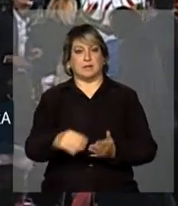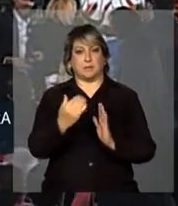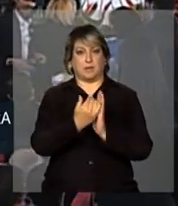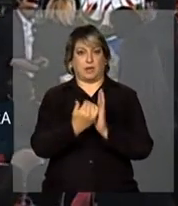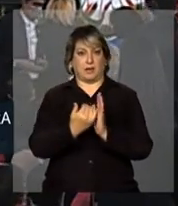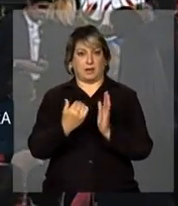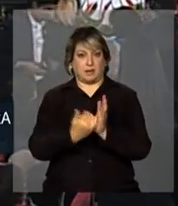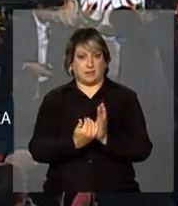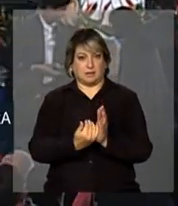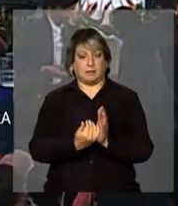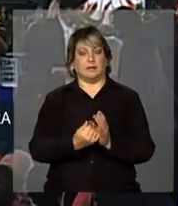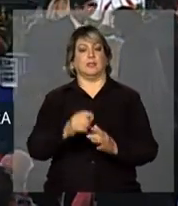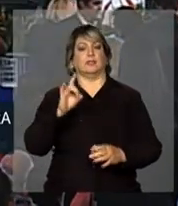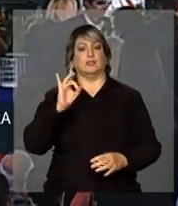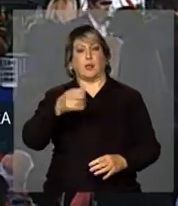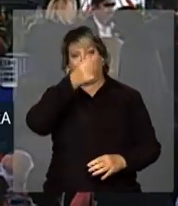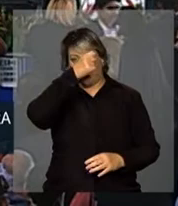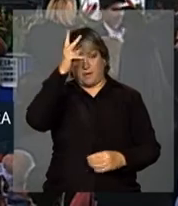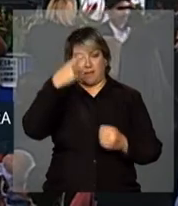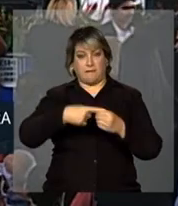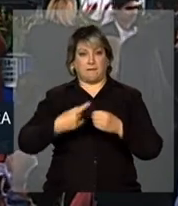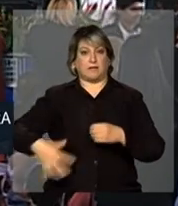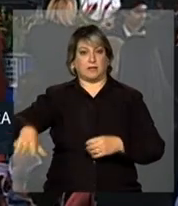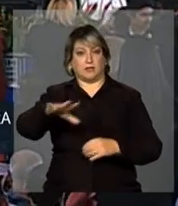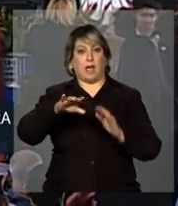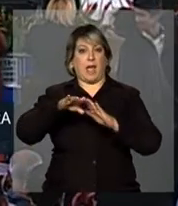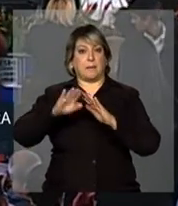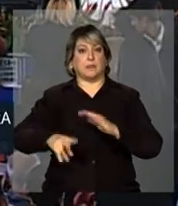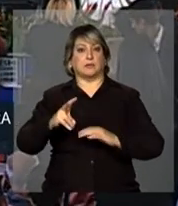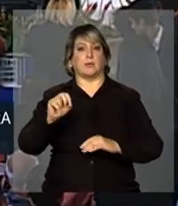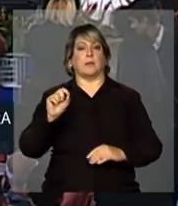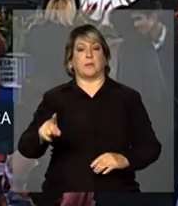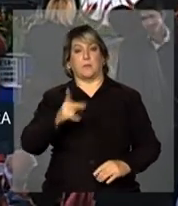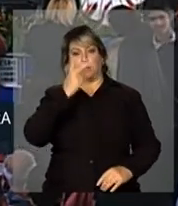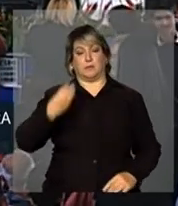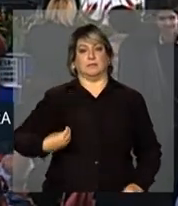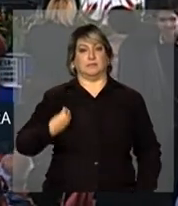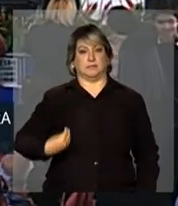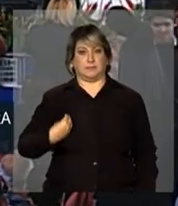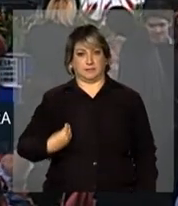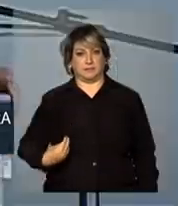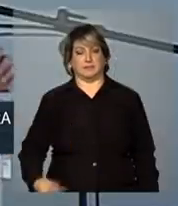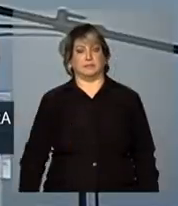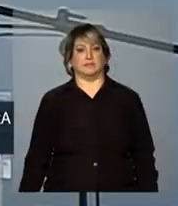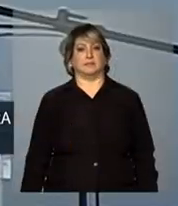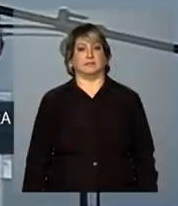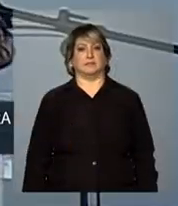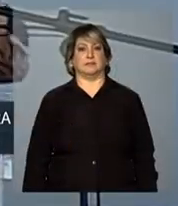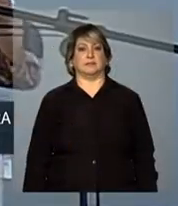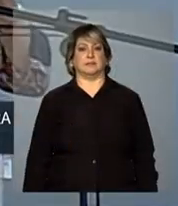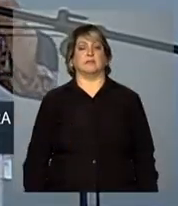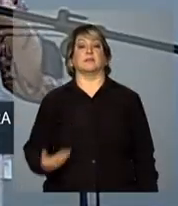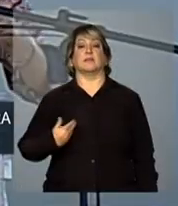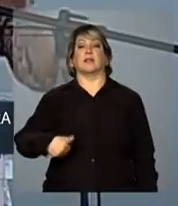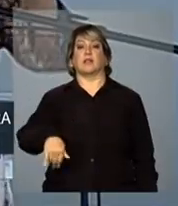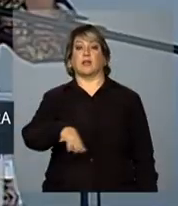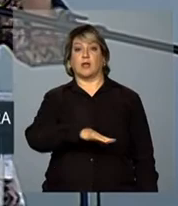Vida, só para as prefeituras abaixo de 50 mil habitantes.